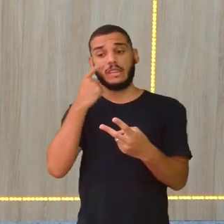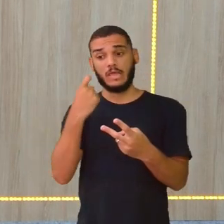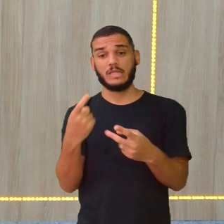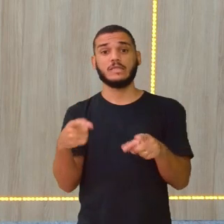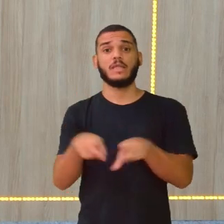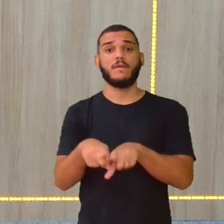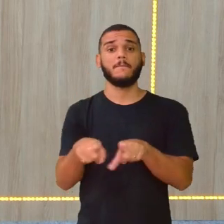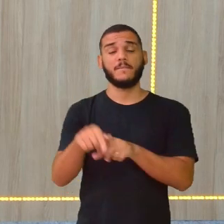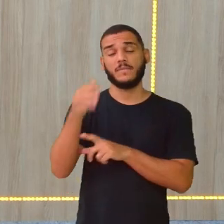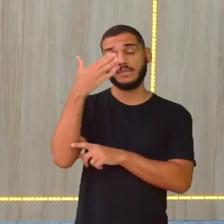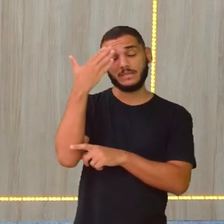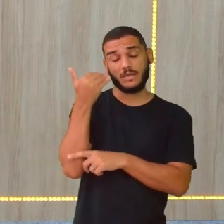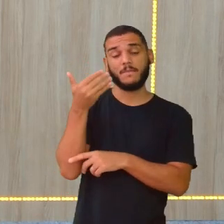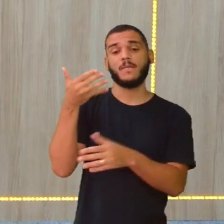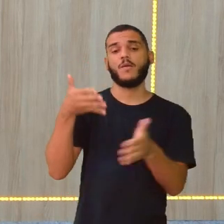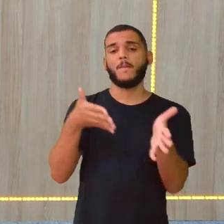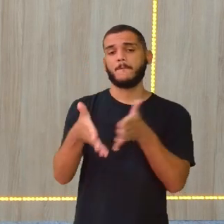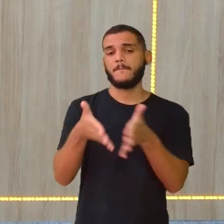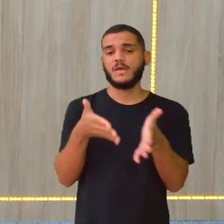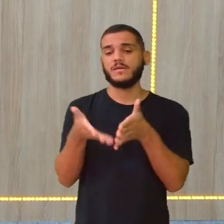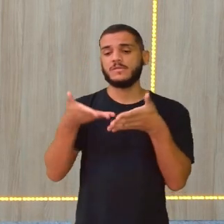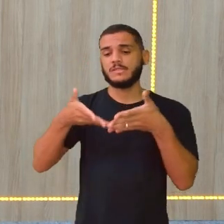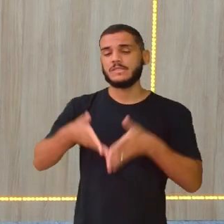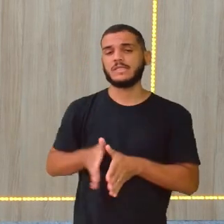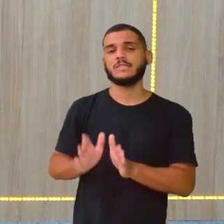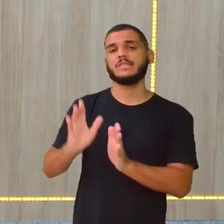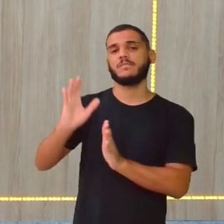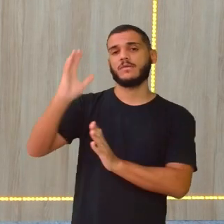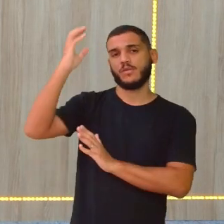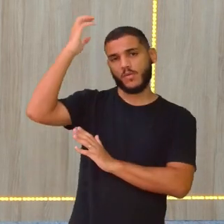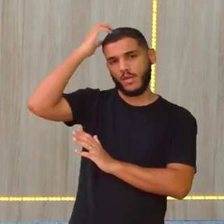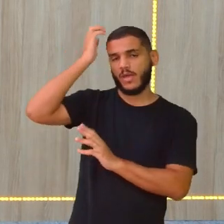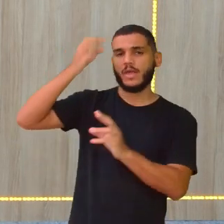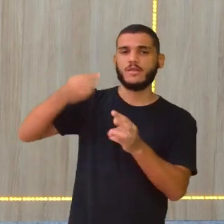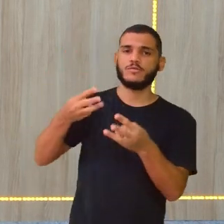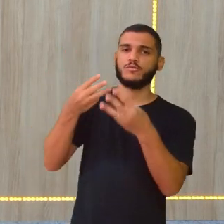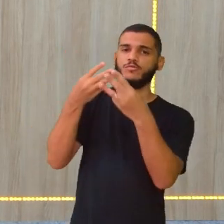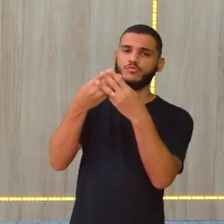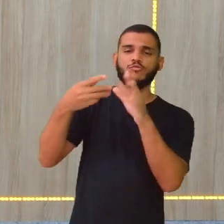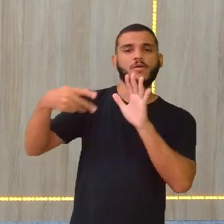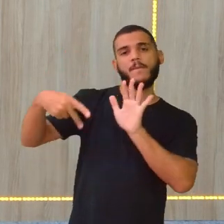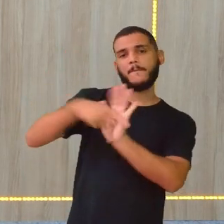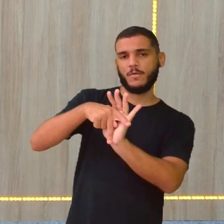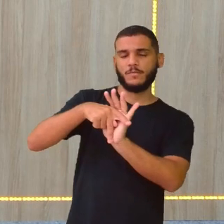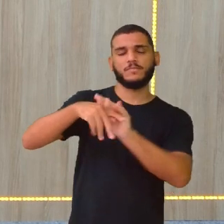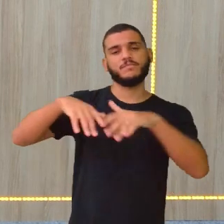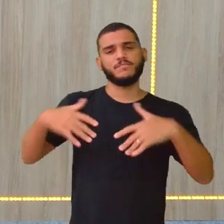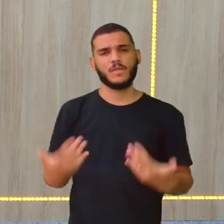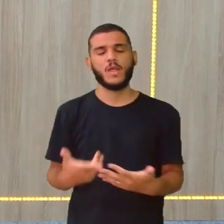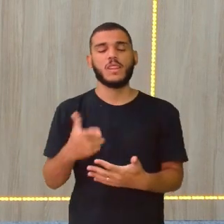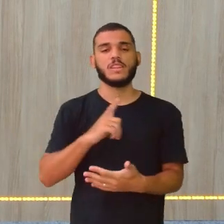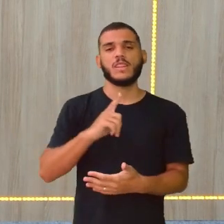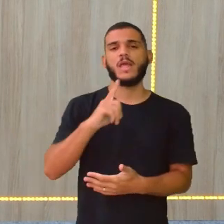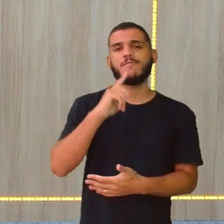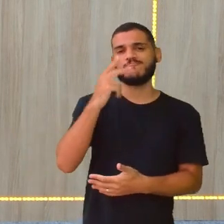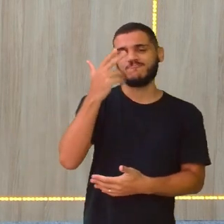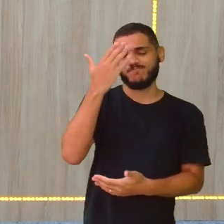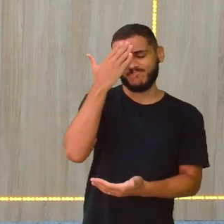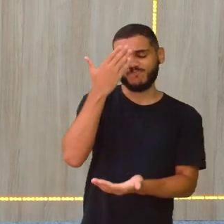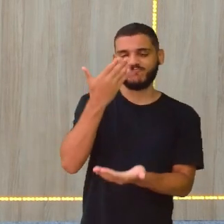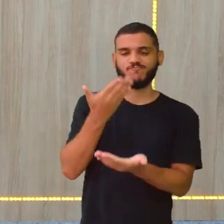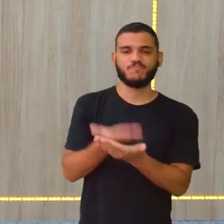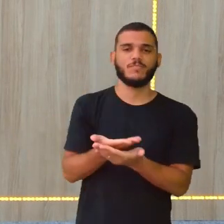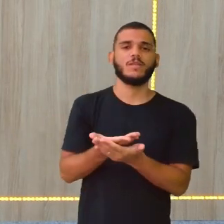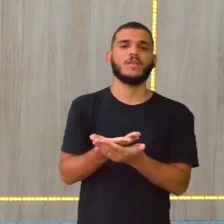em saber o momento do nascimento do rei dos judeus. Então eles tinham uma crença no coração deles,